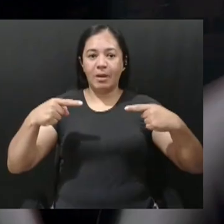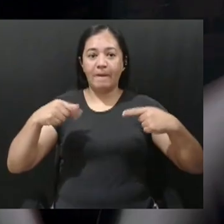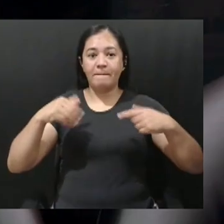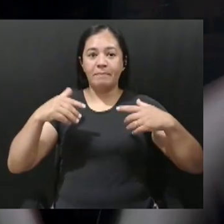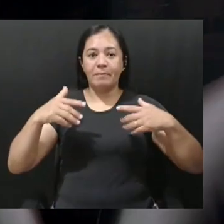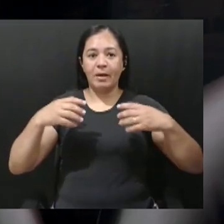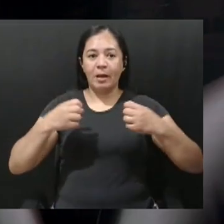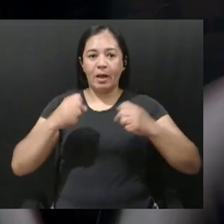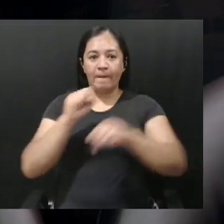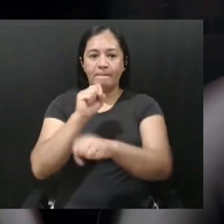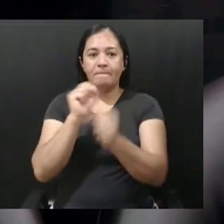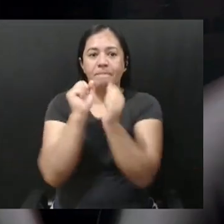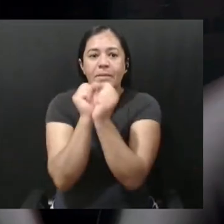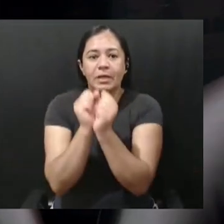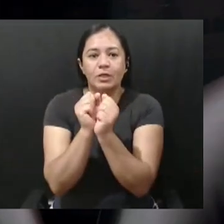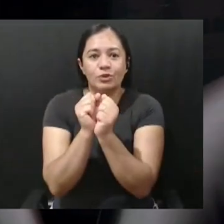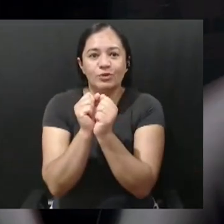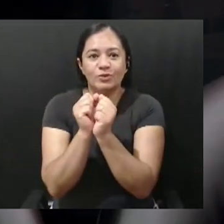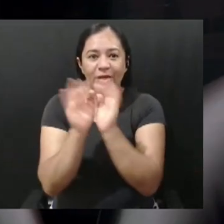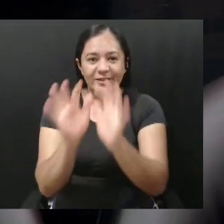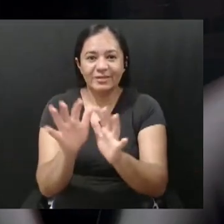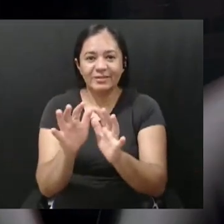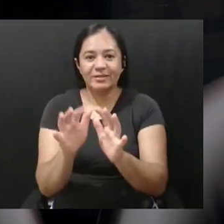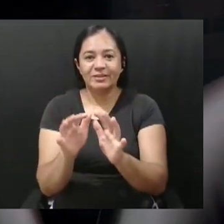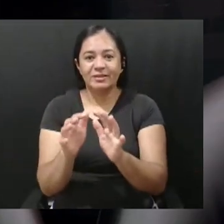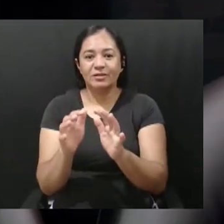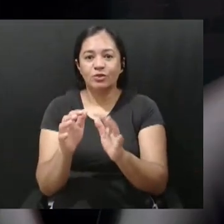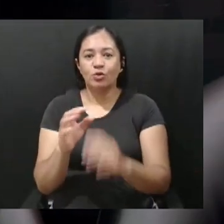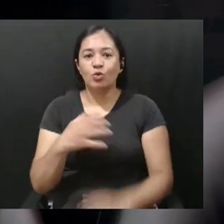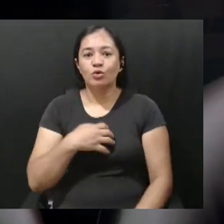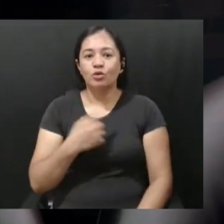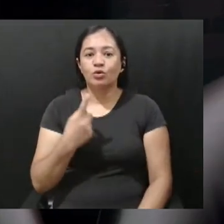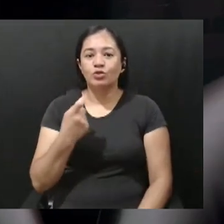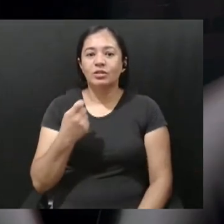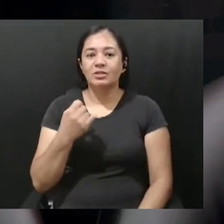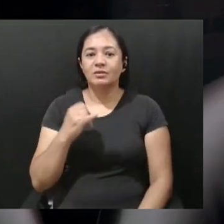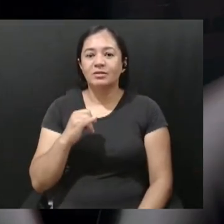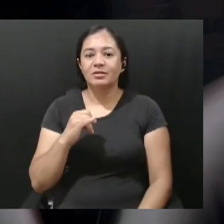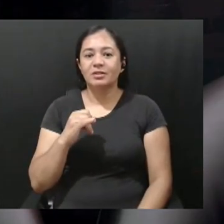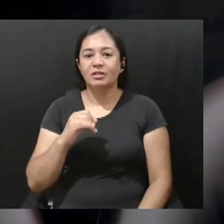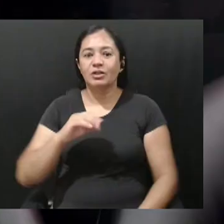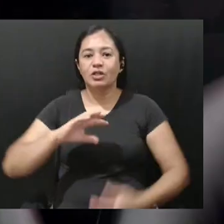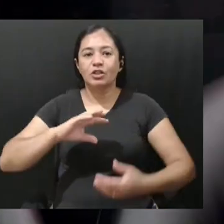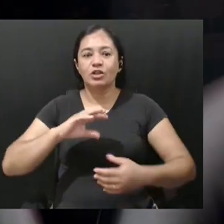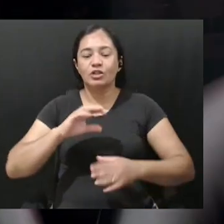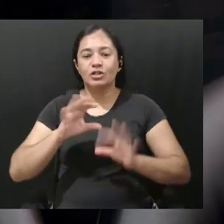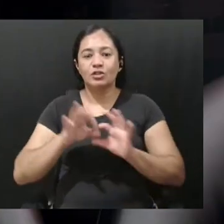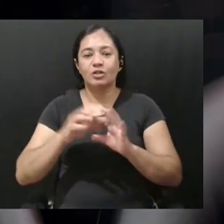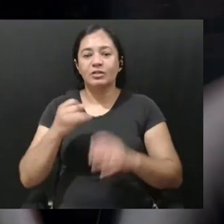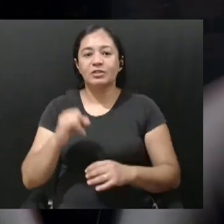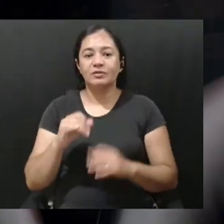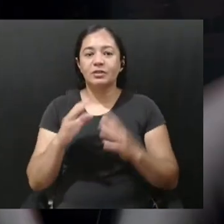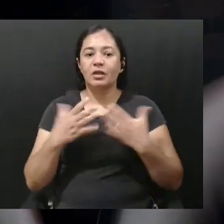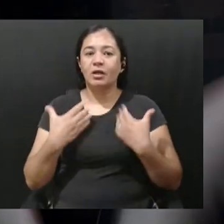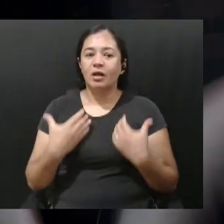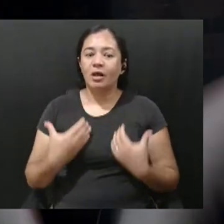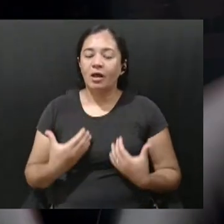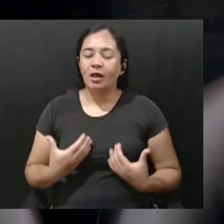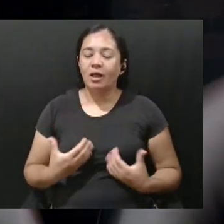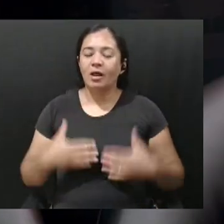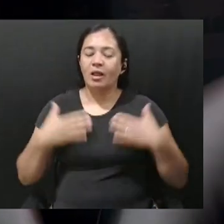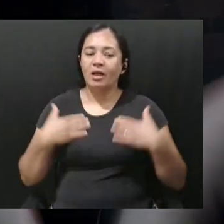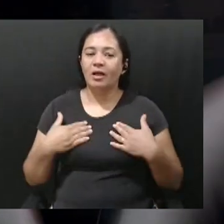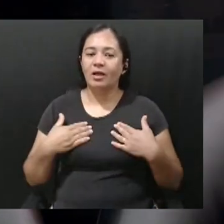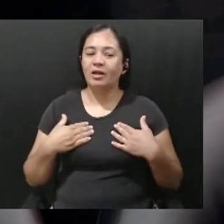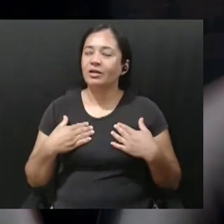A única maneira de se soltar é se você começa a relaxar, a olhar para o outro lado, entendeu? E aí você vai soltando,